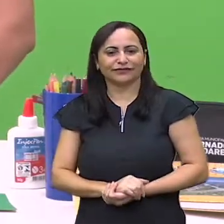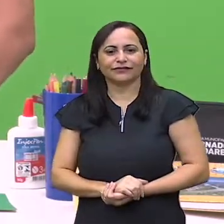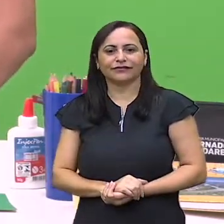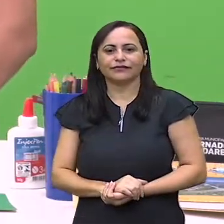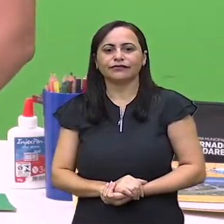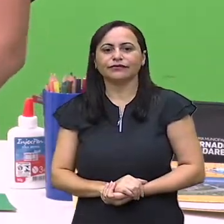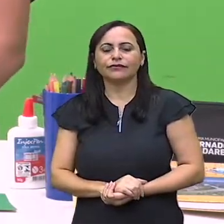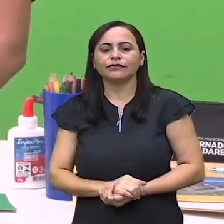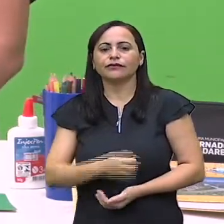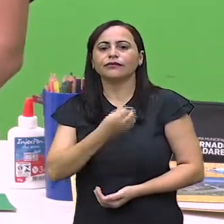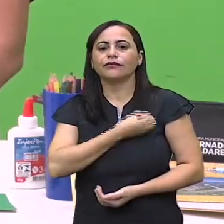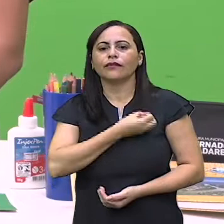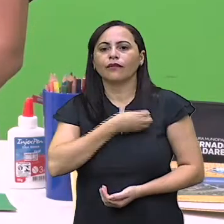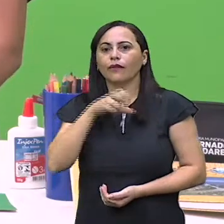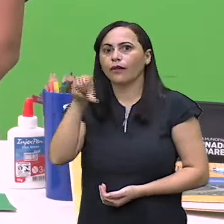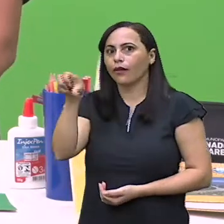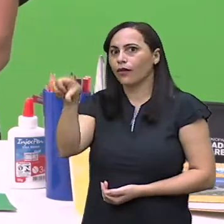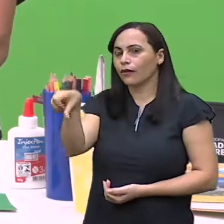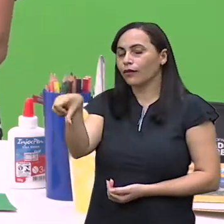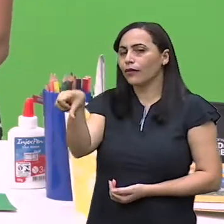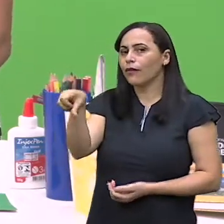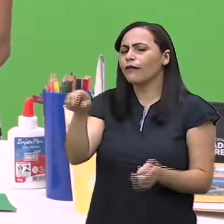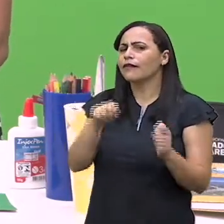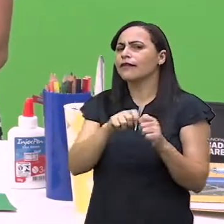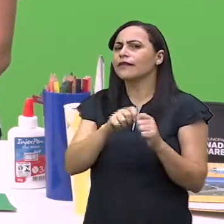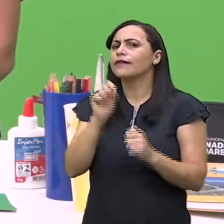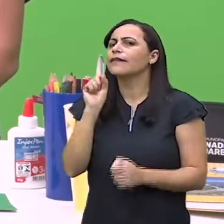Olha, eu tirei o número 9.